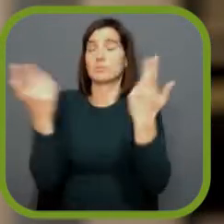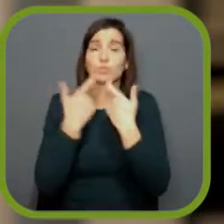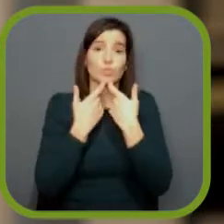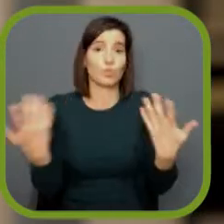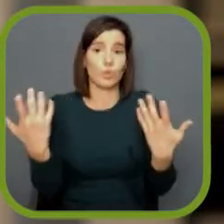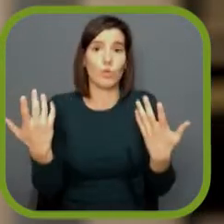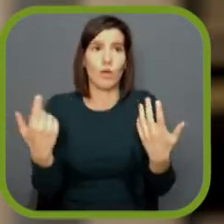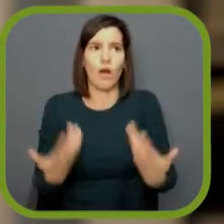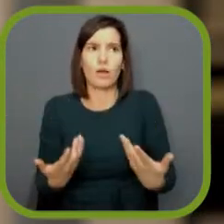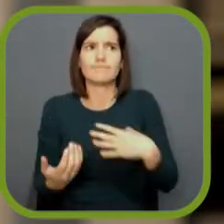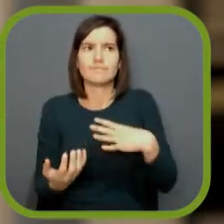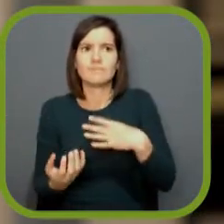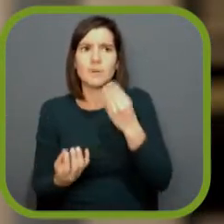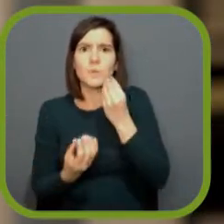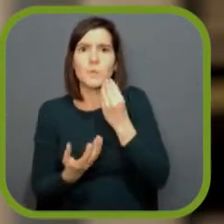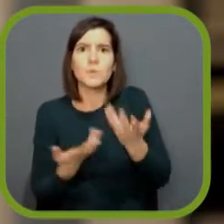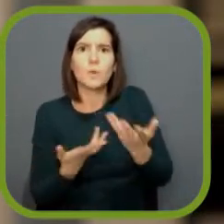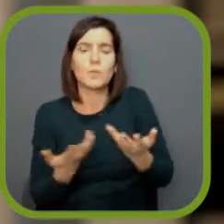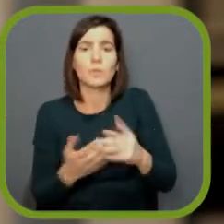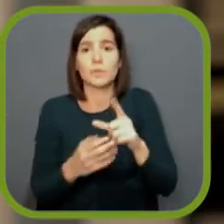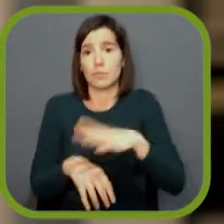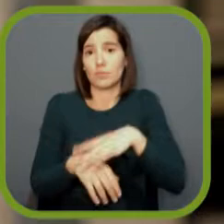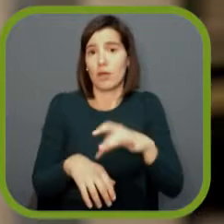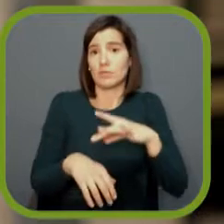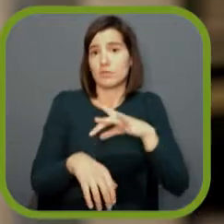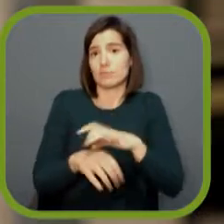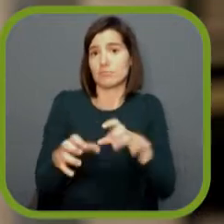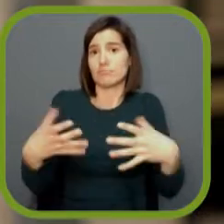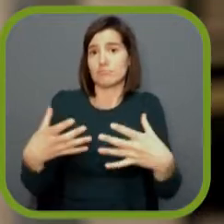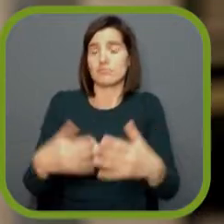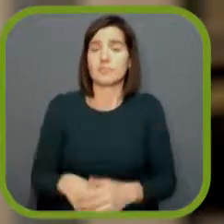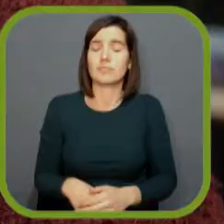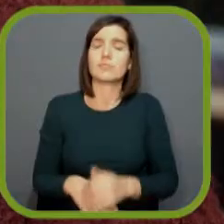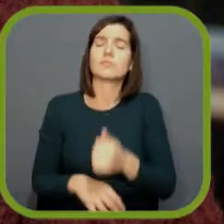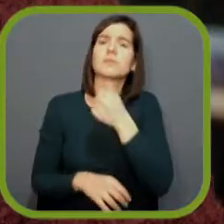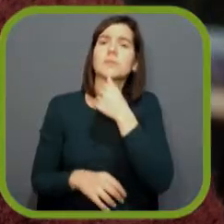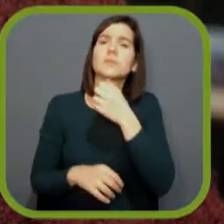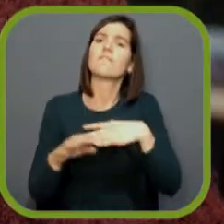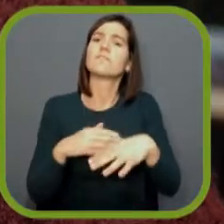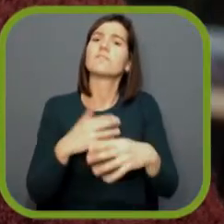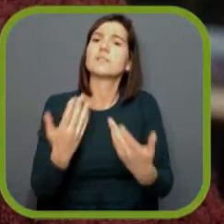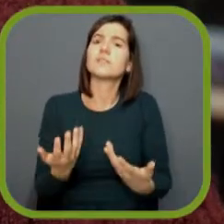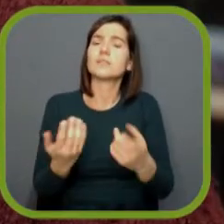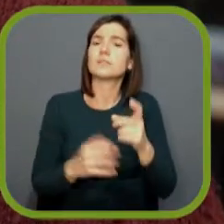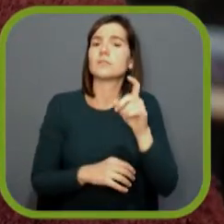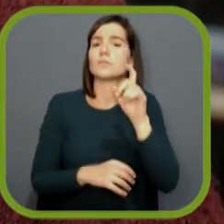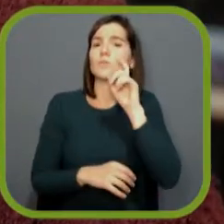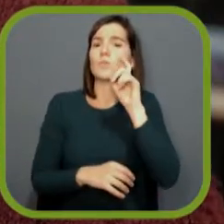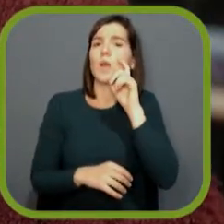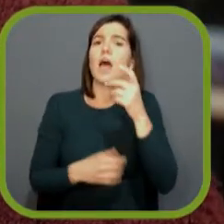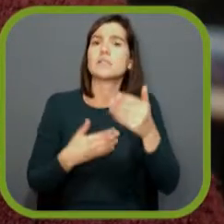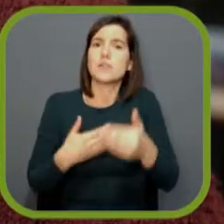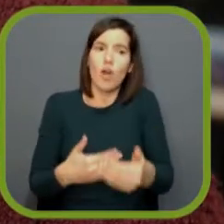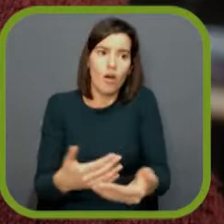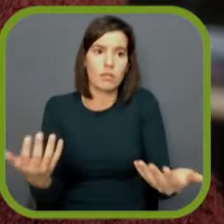tudo, não é? Está a ser colocada em causa através também da pandemia. E o que é que foi preciso fazer a nível da ordem da